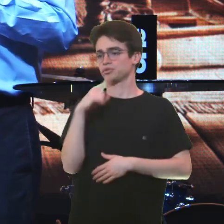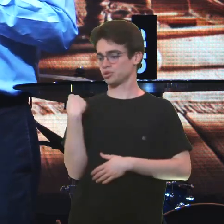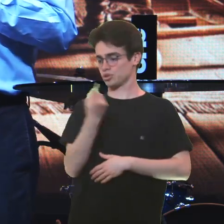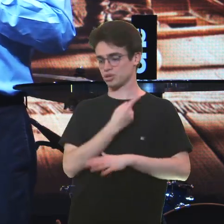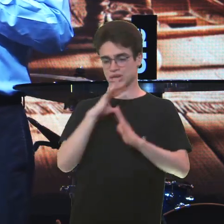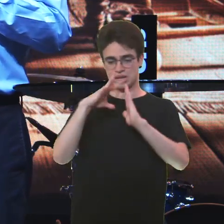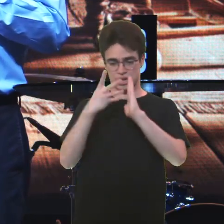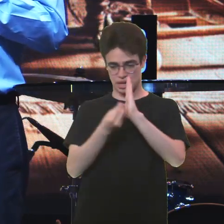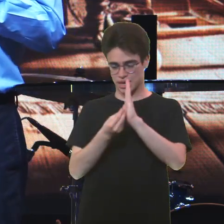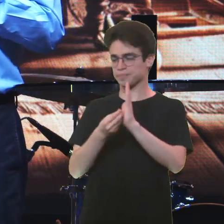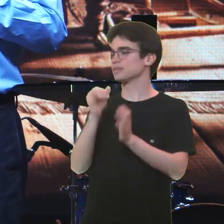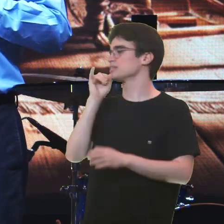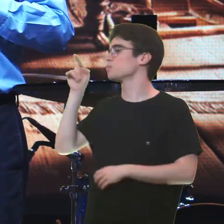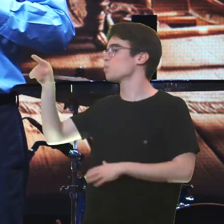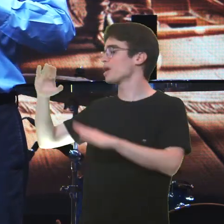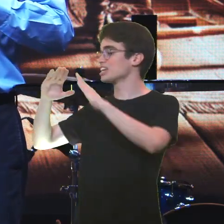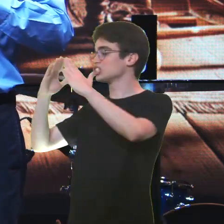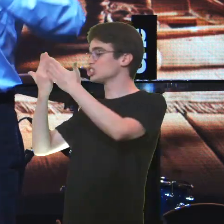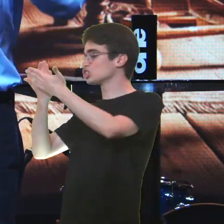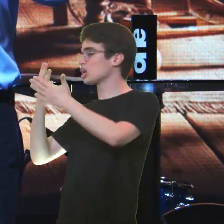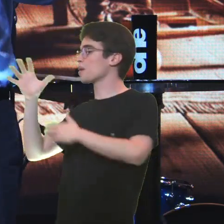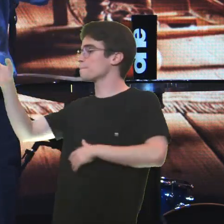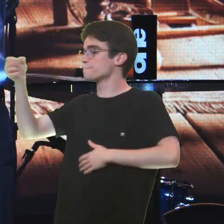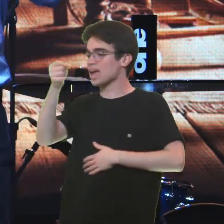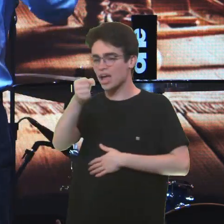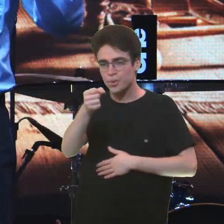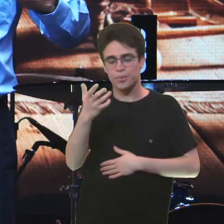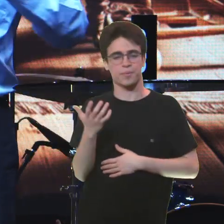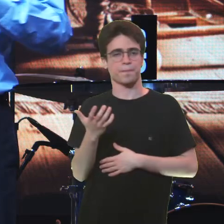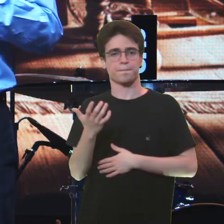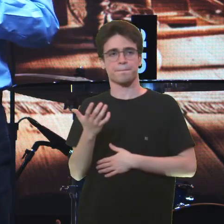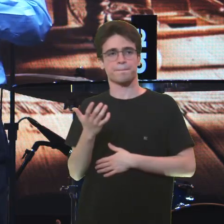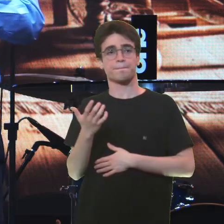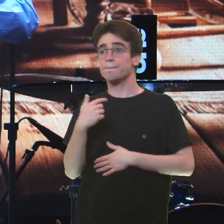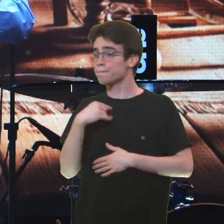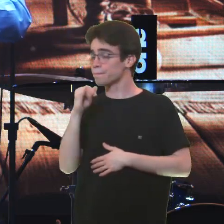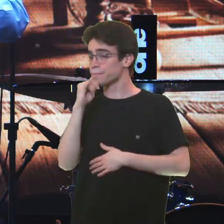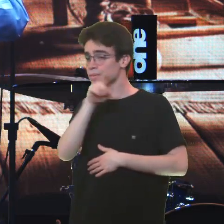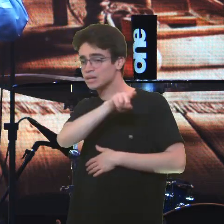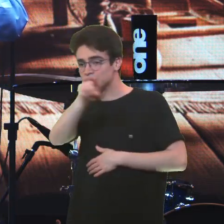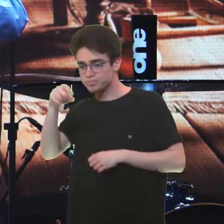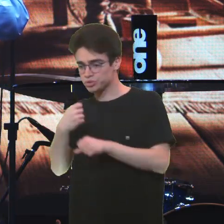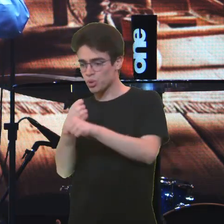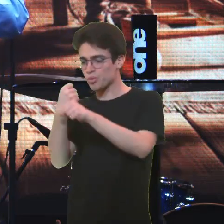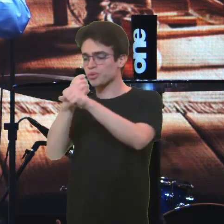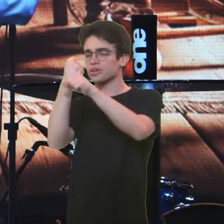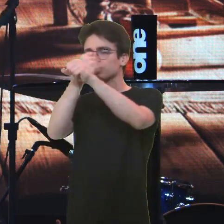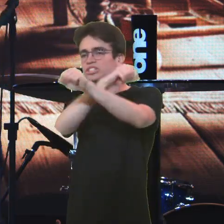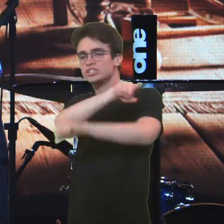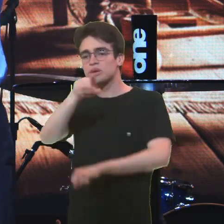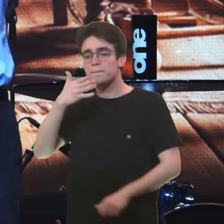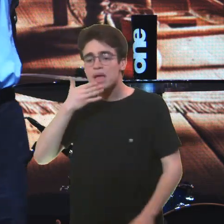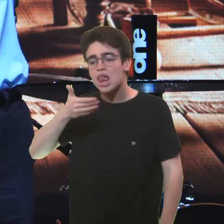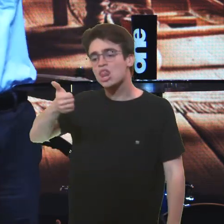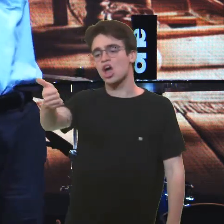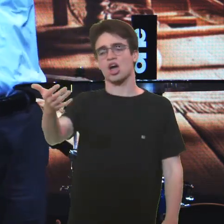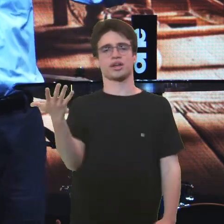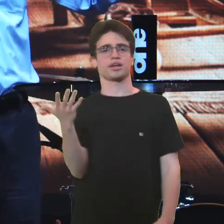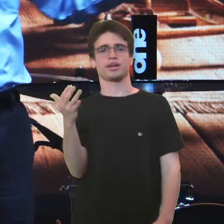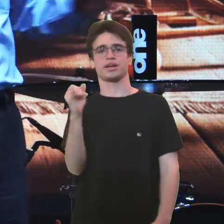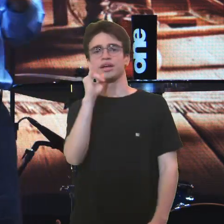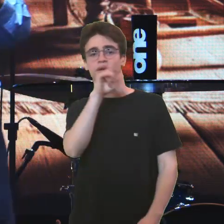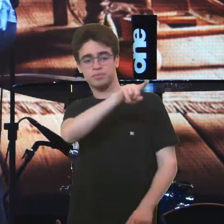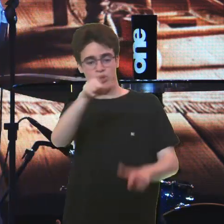vocês tomam uma escola, por exemplo, mejoran el mobiliario, e melhoram o mobiliário da escola. mejoran las áreas